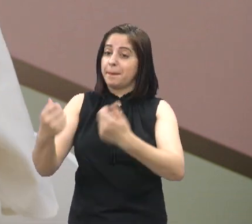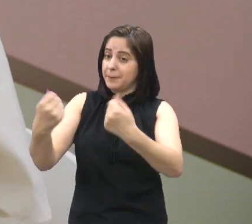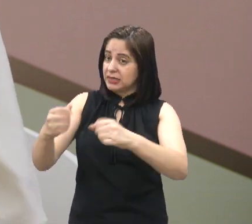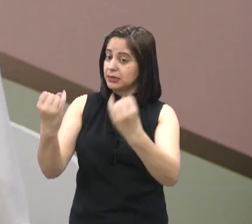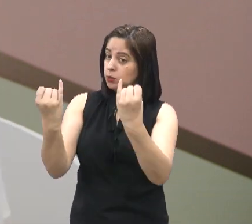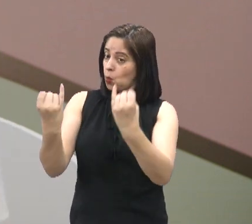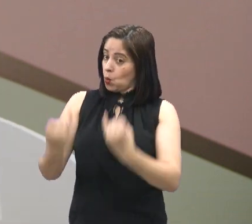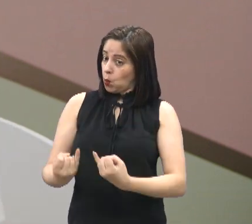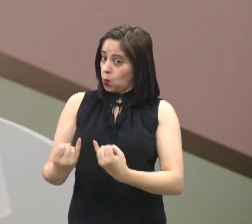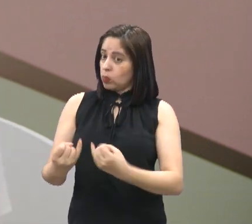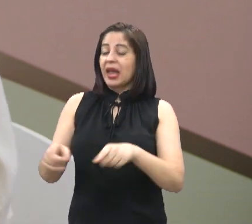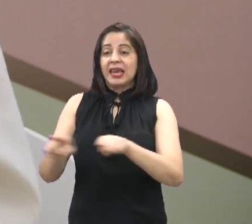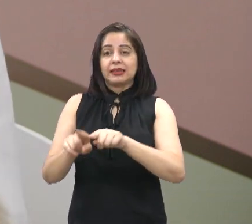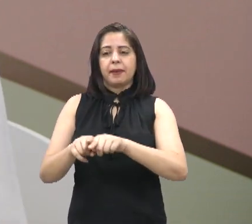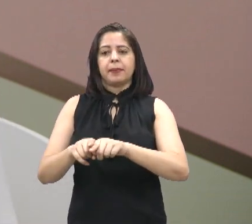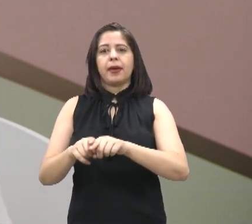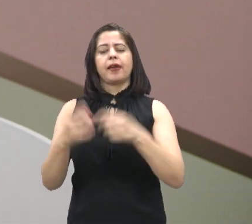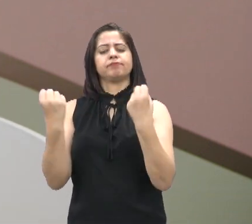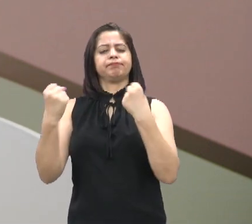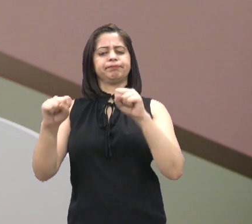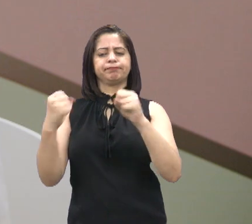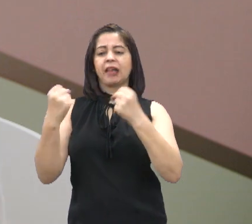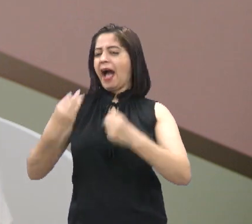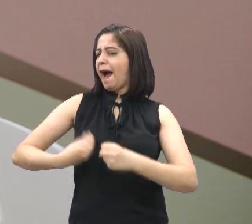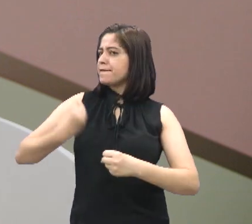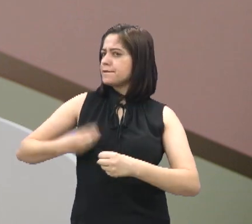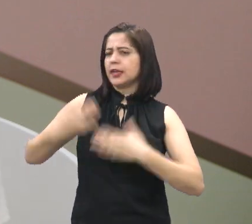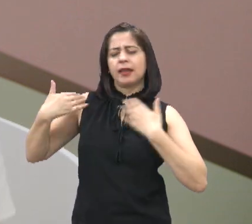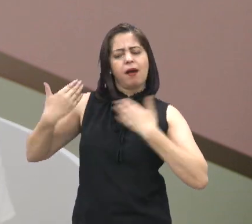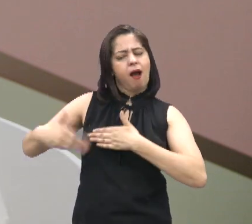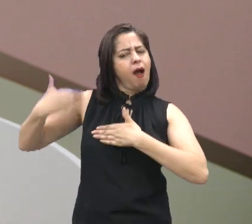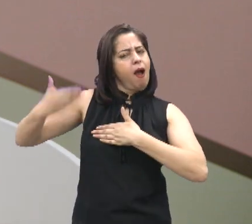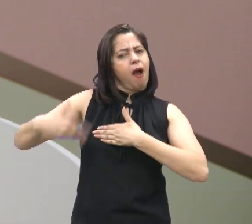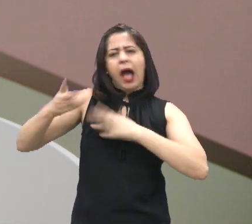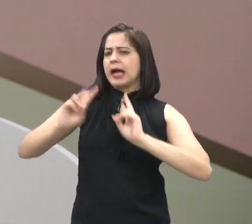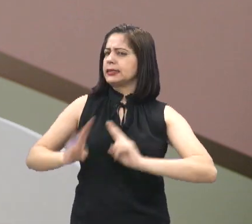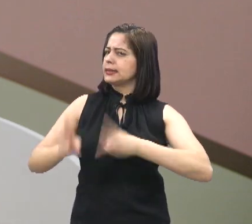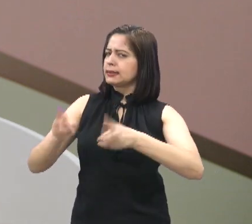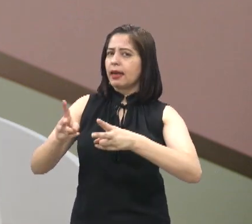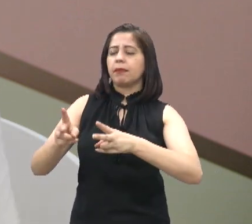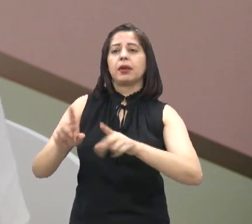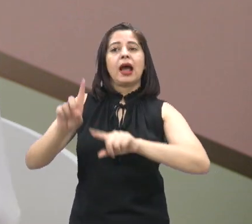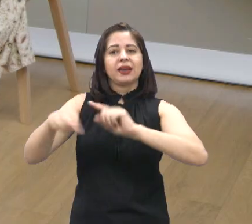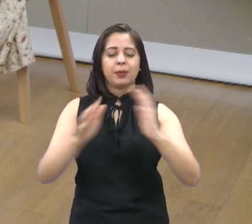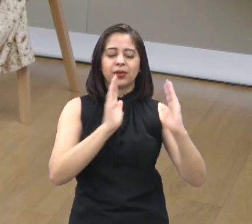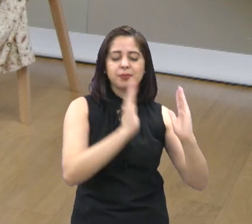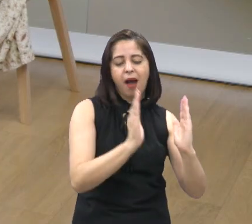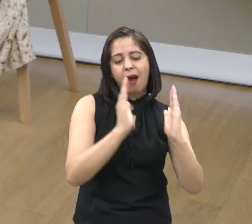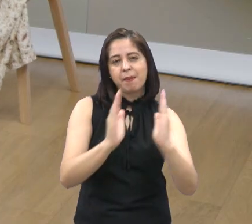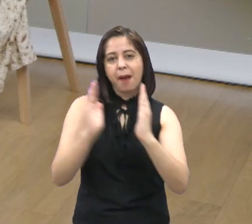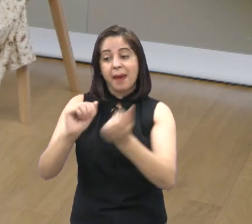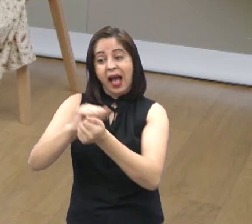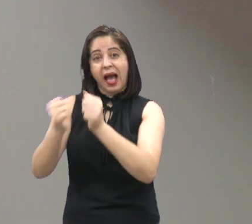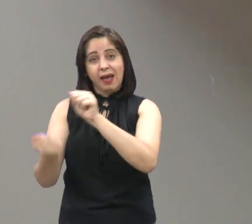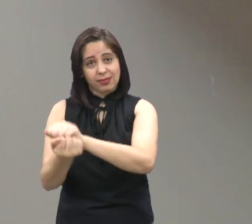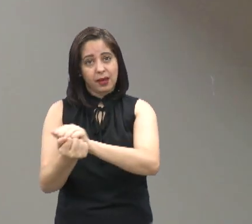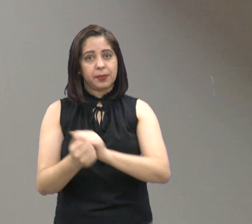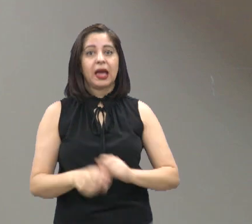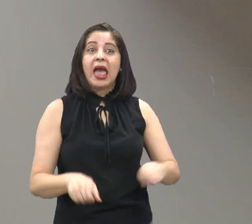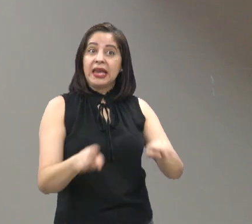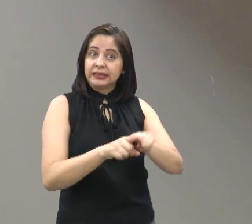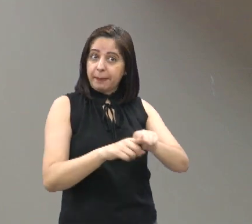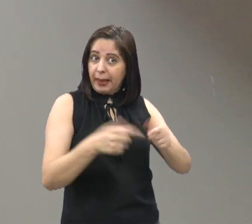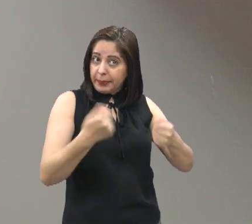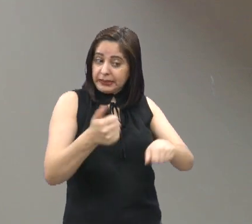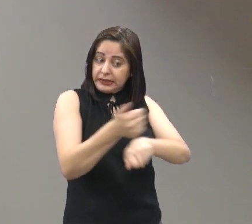a prática de atividade física no decorrer da vida. E aí vamos adaptando conforme a faixa etária vai mudando. E sempre com acompanhamento de um especialista,